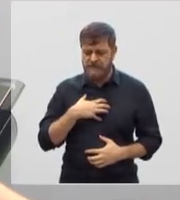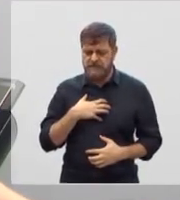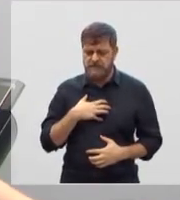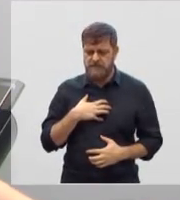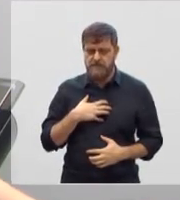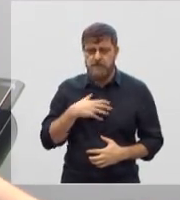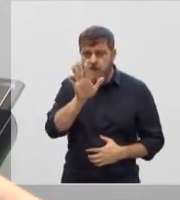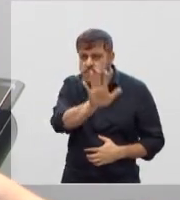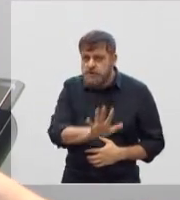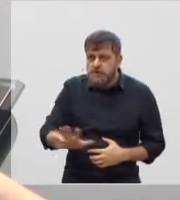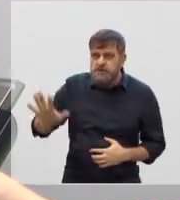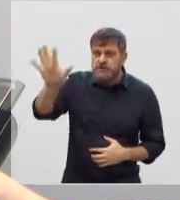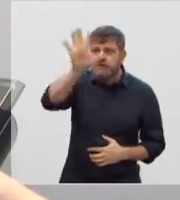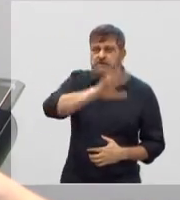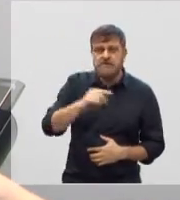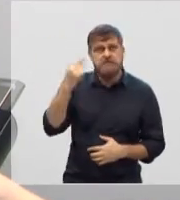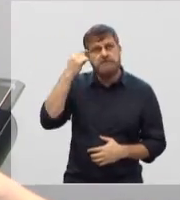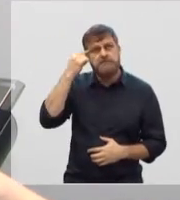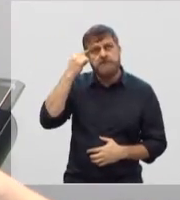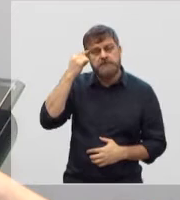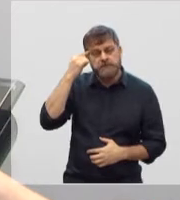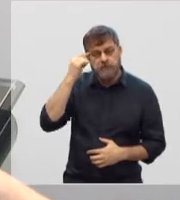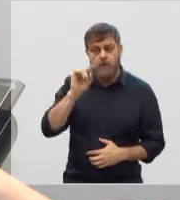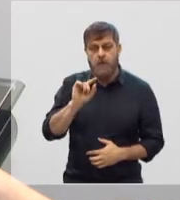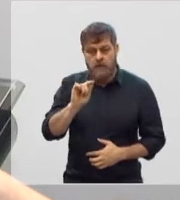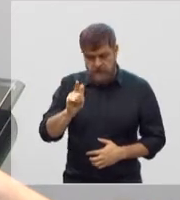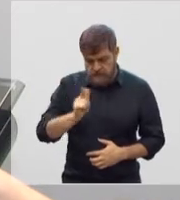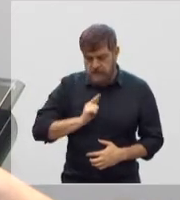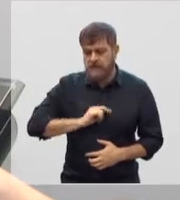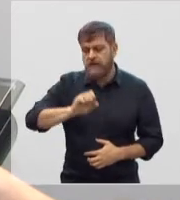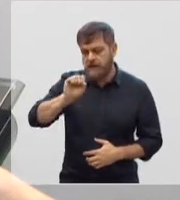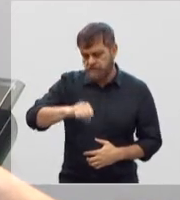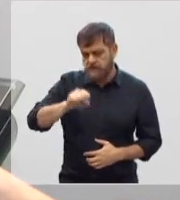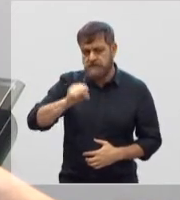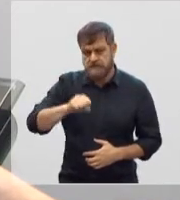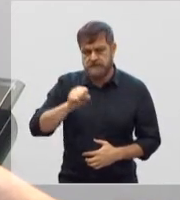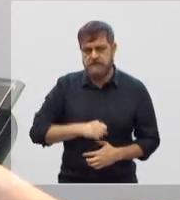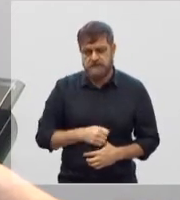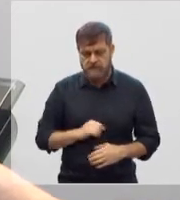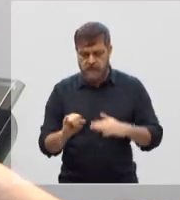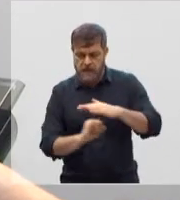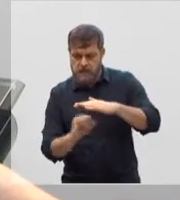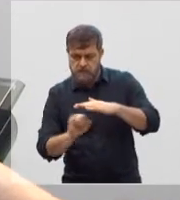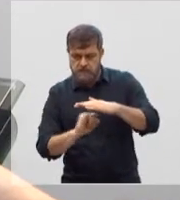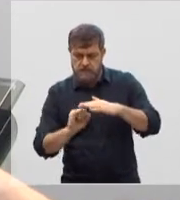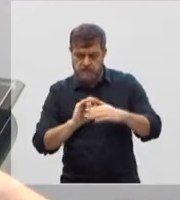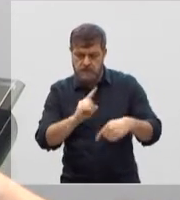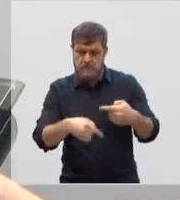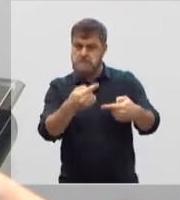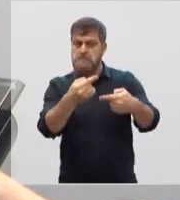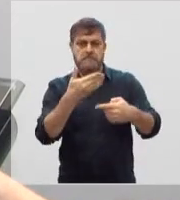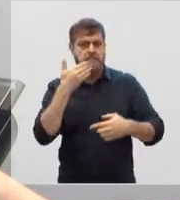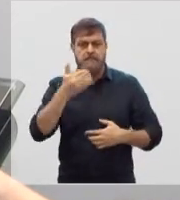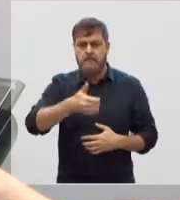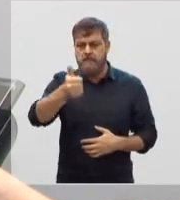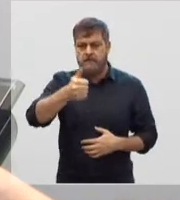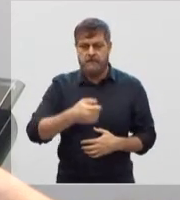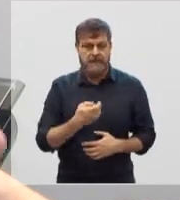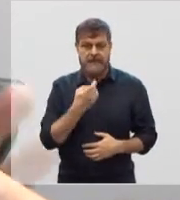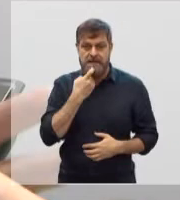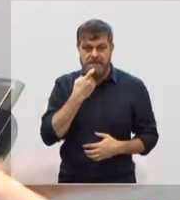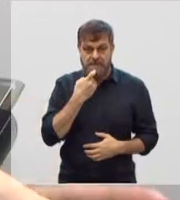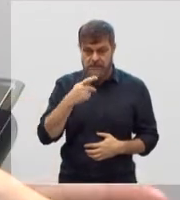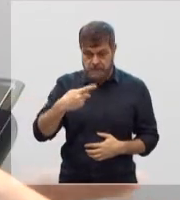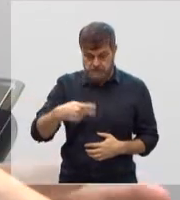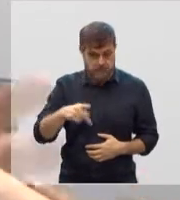maneira geral, eu entendo que houve sim o aperfeiçoamento das instituições. Tanto